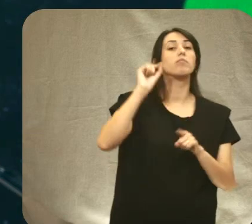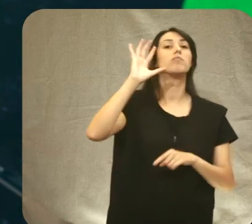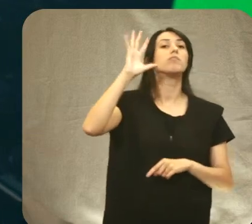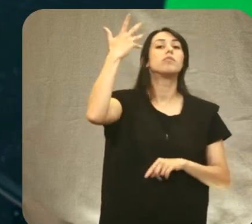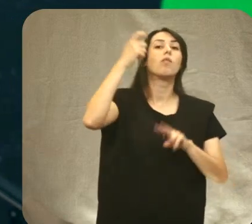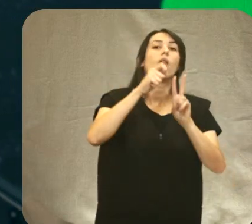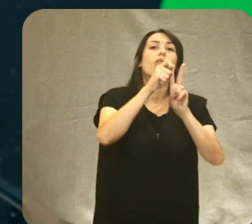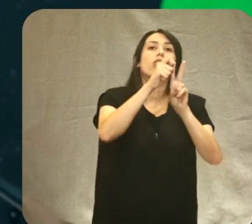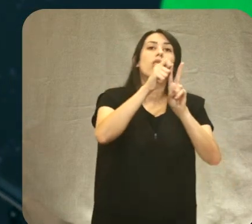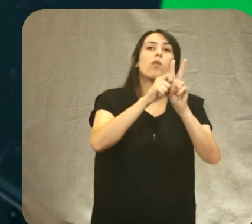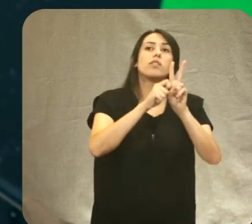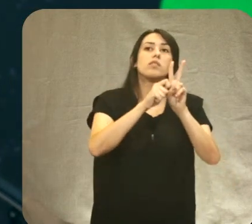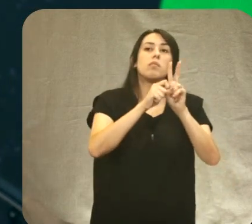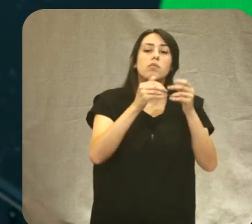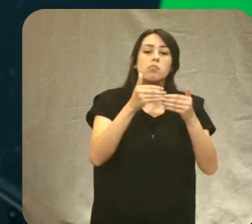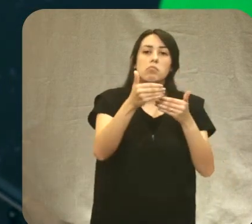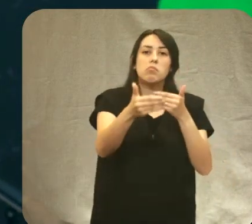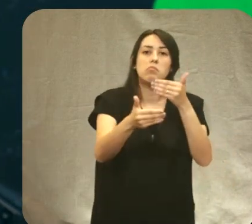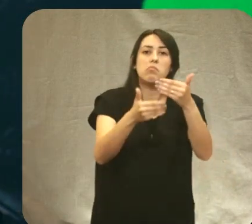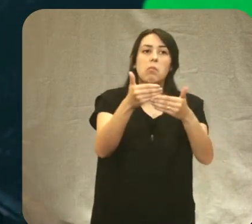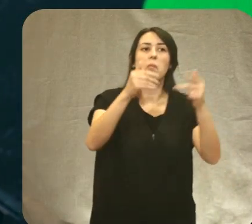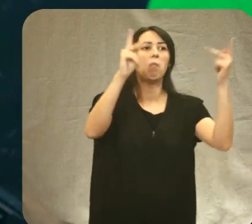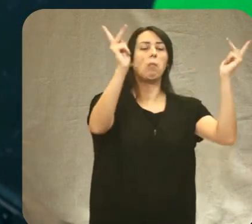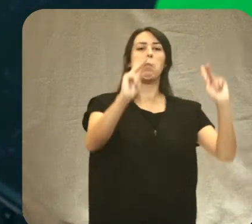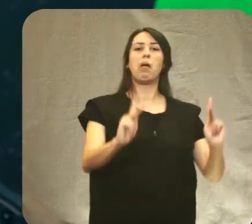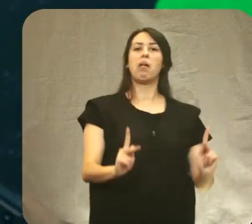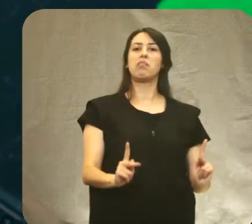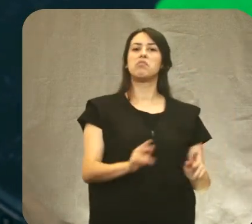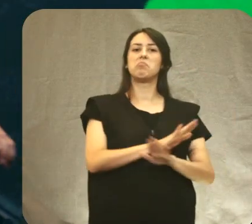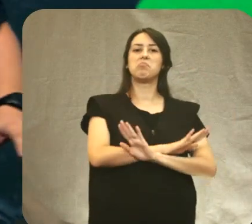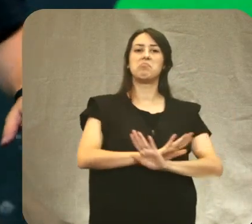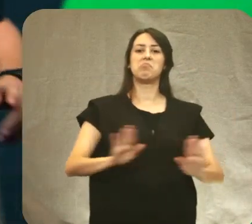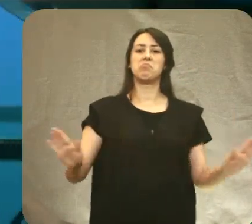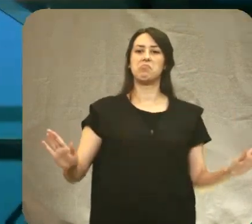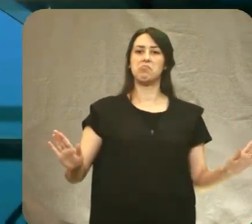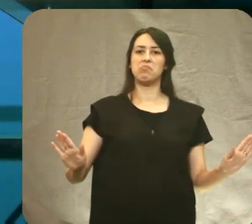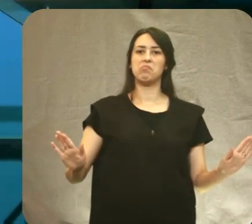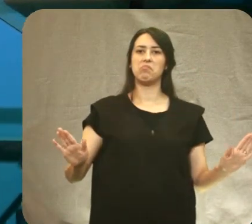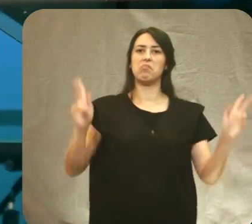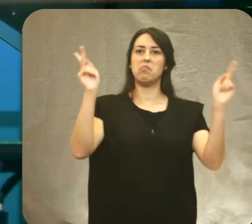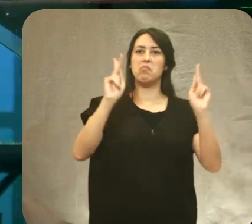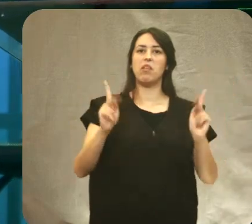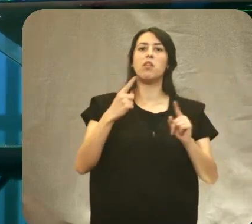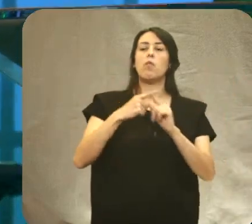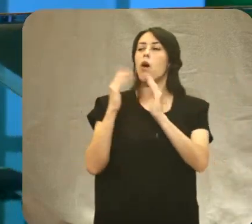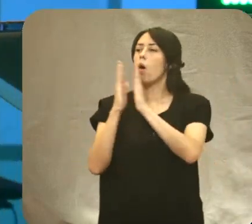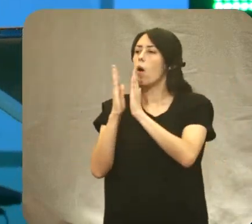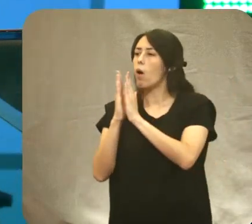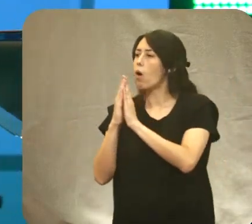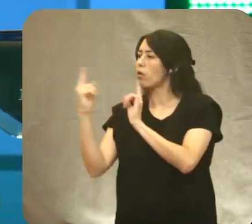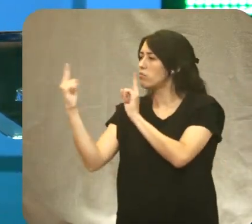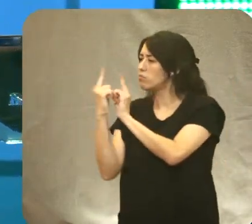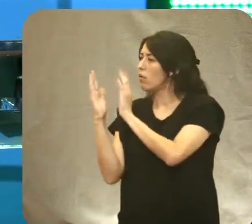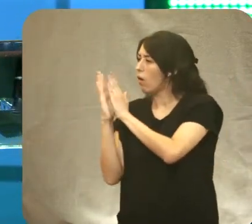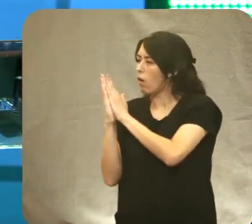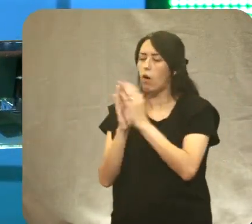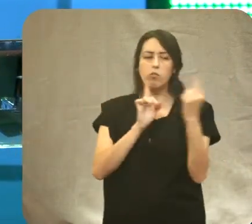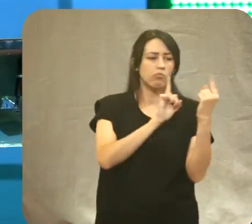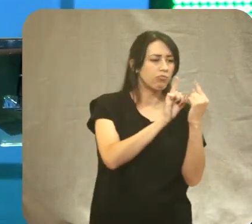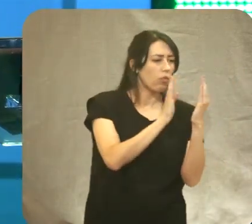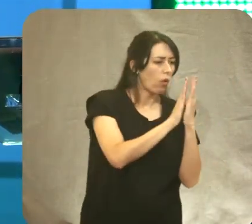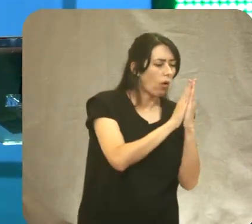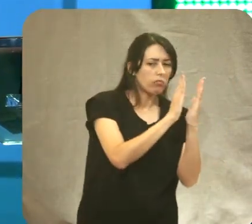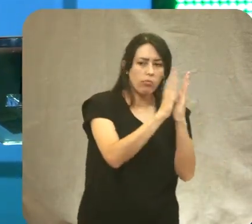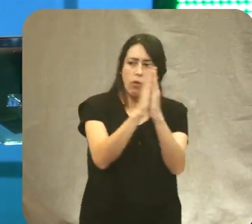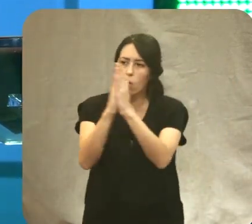meses, Deus pacificou tudo. Por quê? Um orava pelo outro, um punha a mão na cabeça do outro, e o